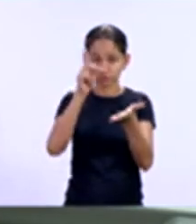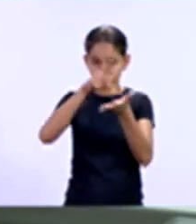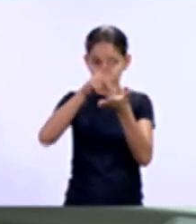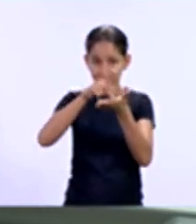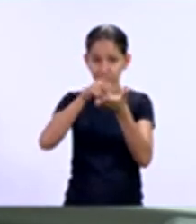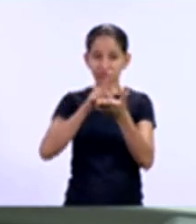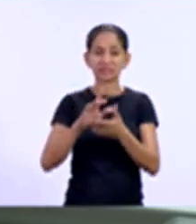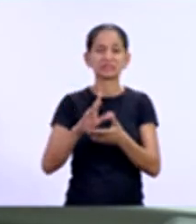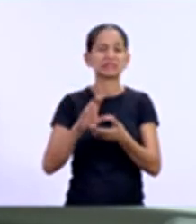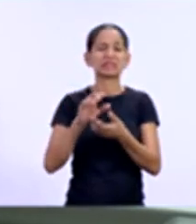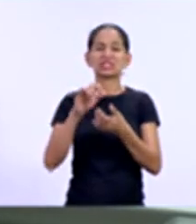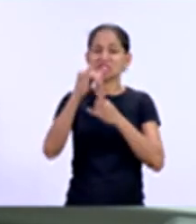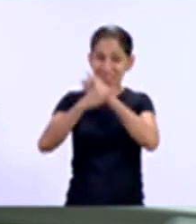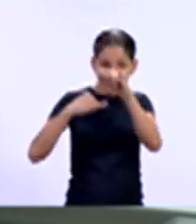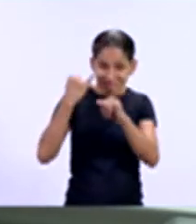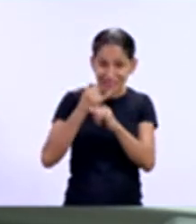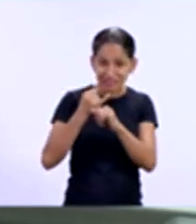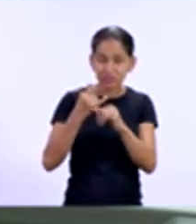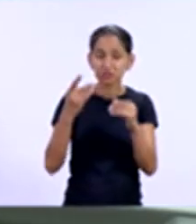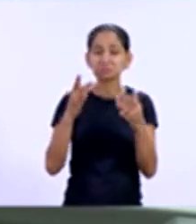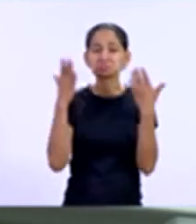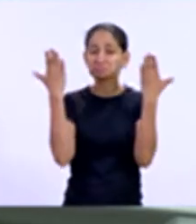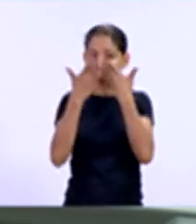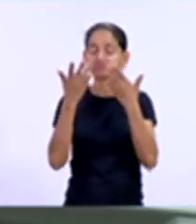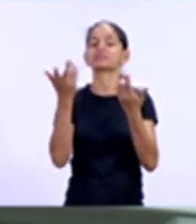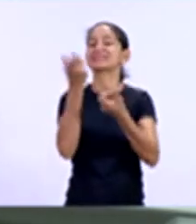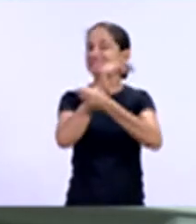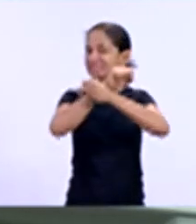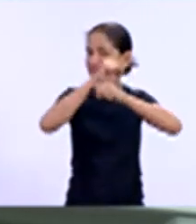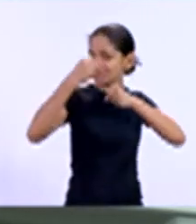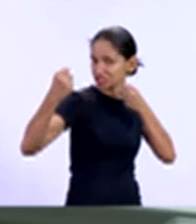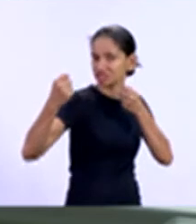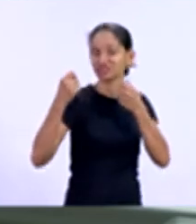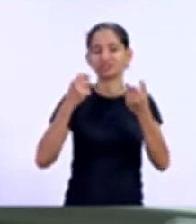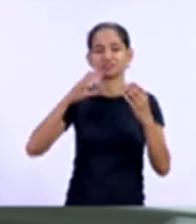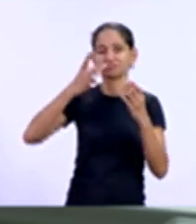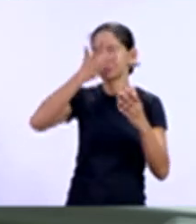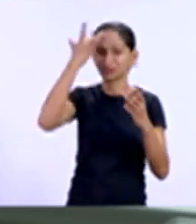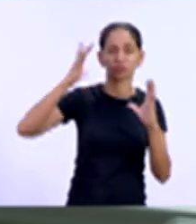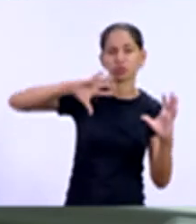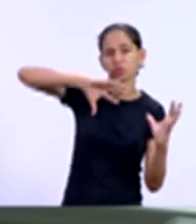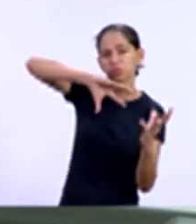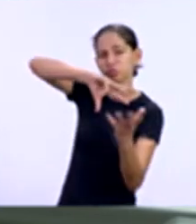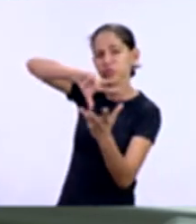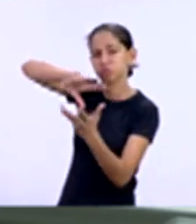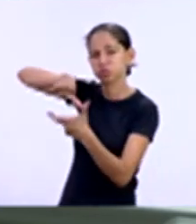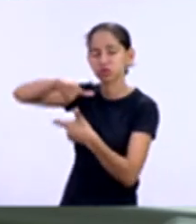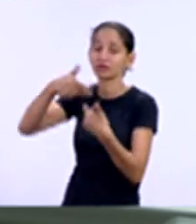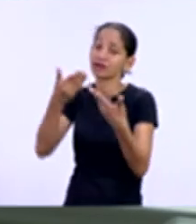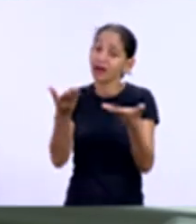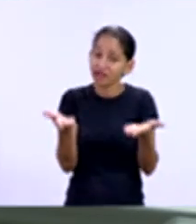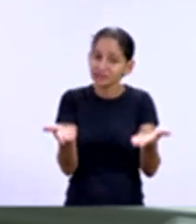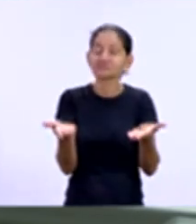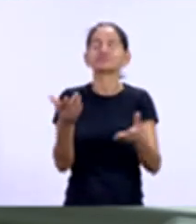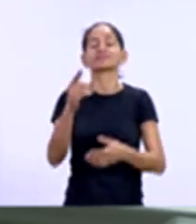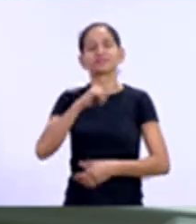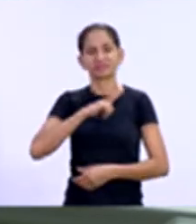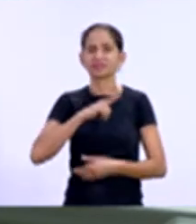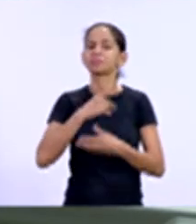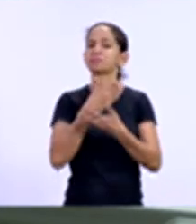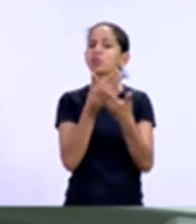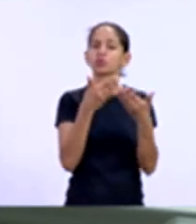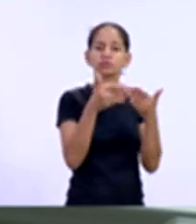rede gigantesca de computadores que oferece uma conectividade com o mundo inteiro, ela abre